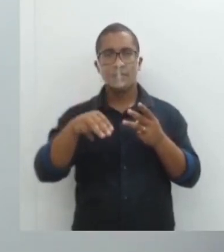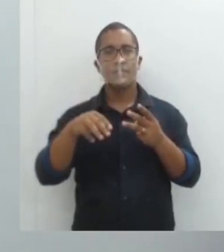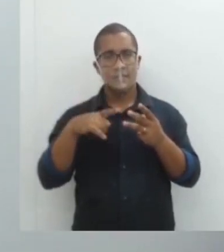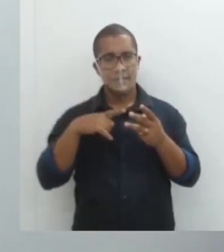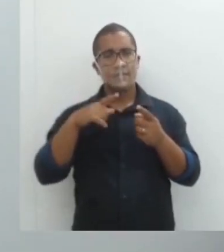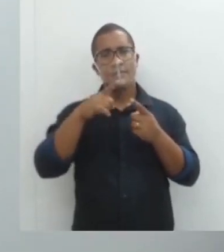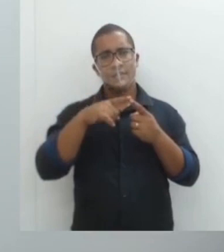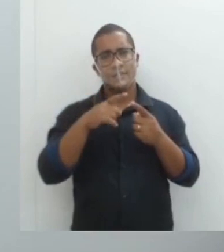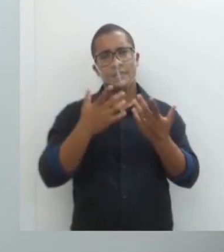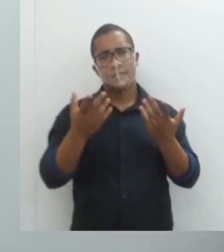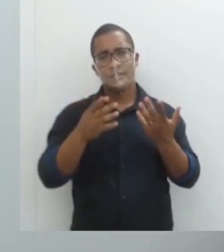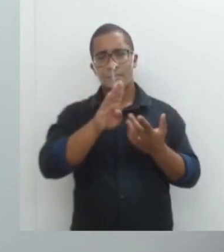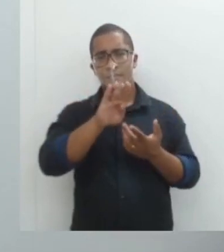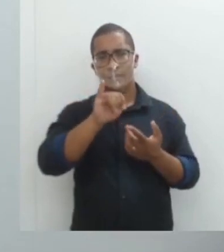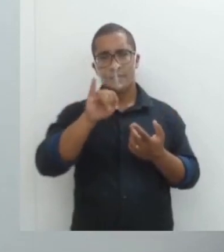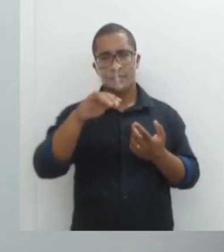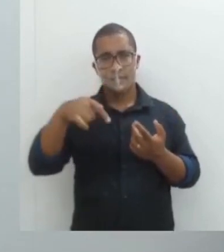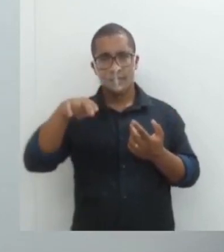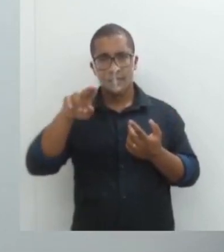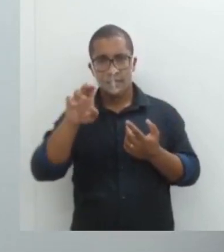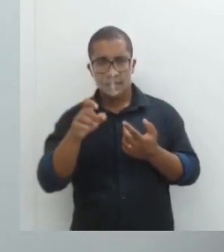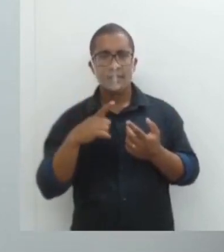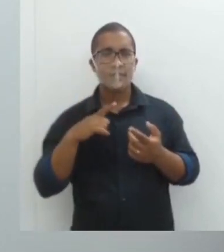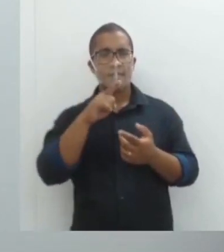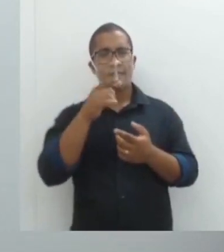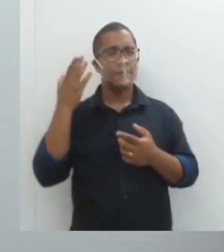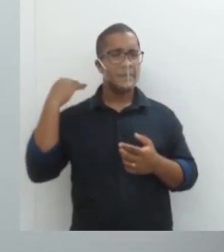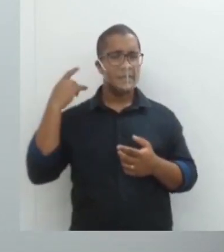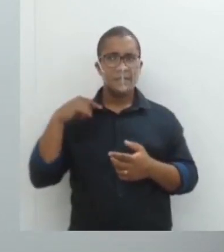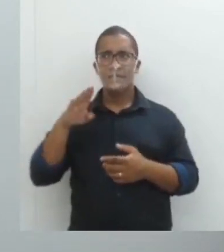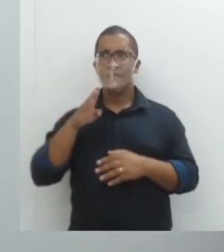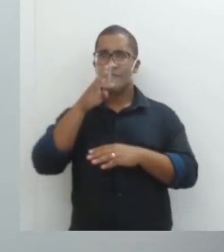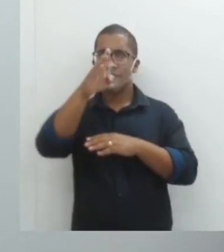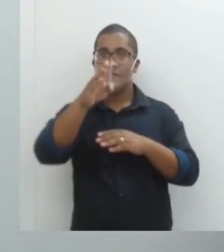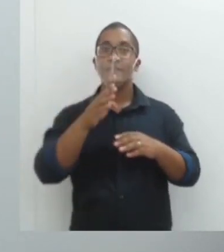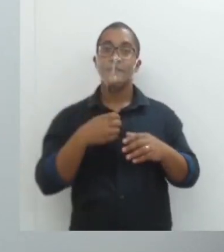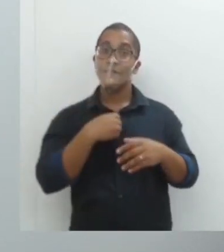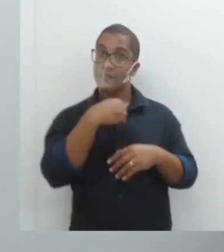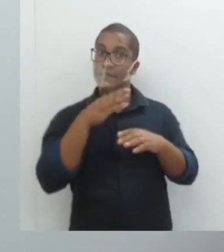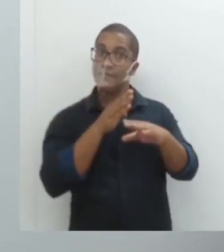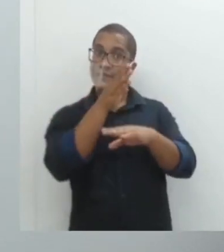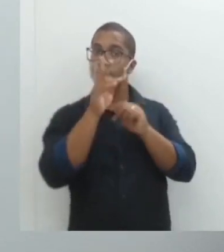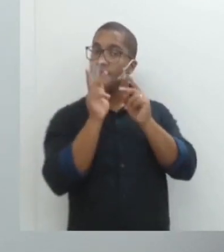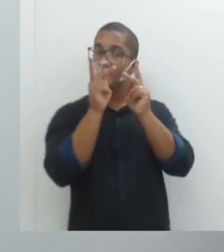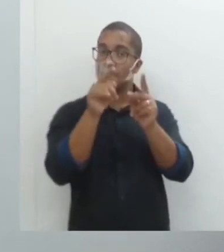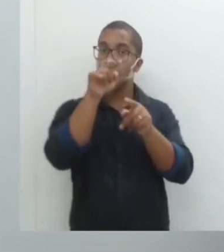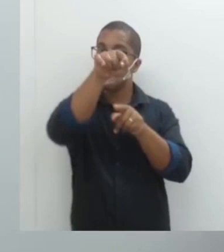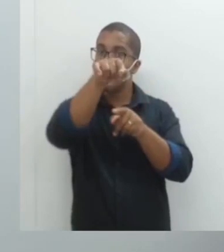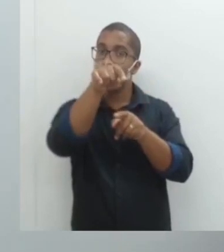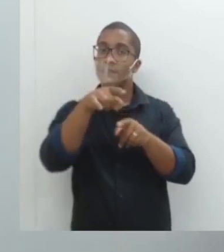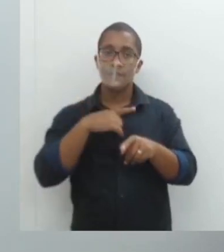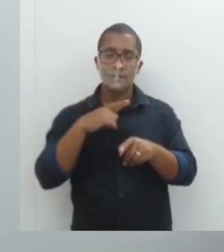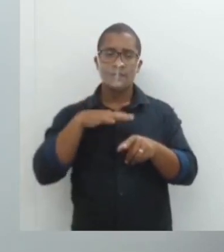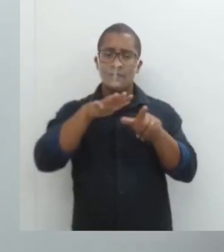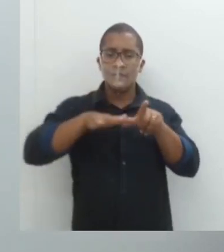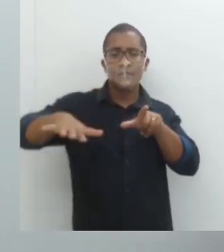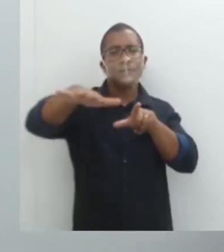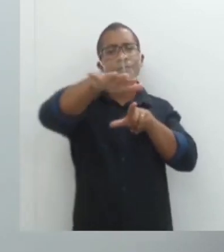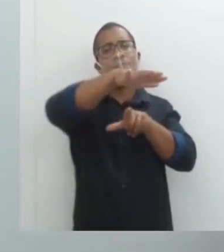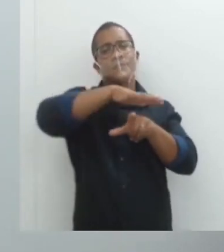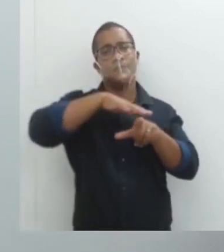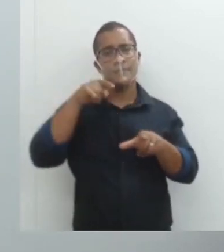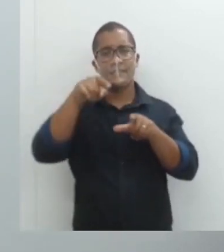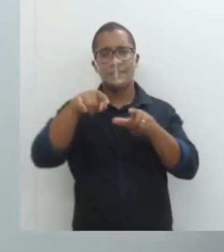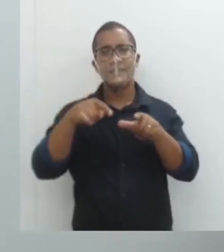do Catimbau, saudades da época de faculdade que a gente fez excursão para lá. Então, automaticamente, aquela região toda ali, né,